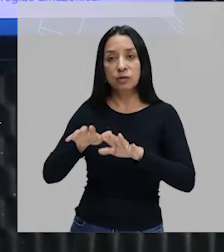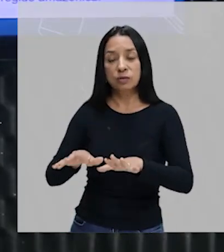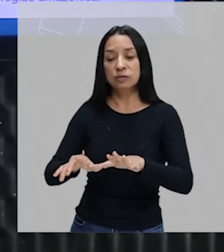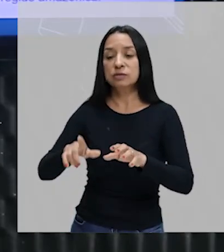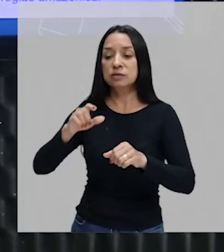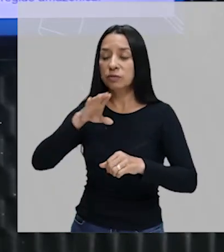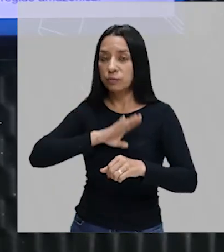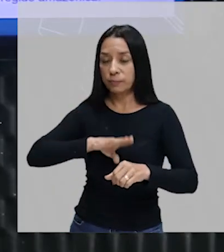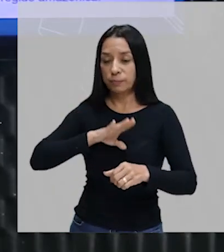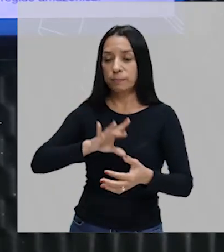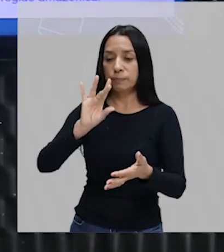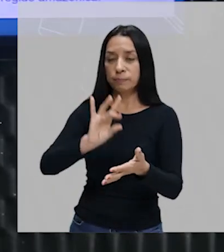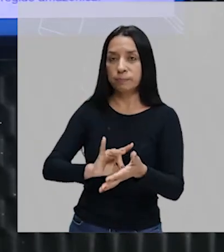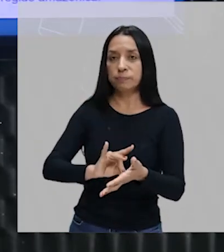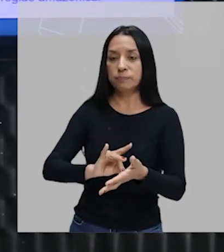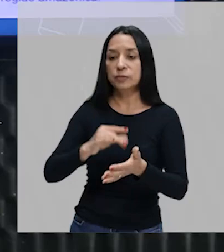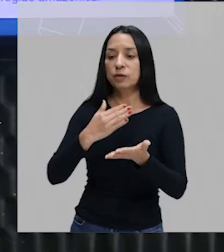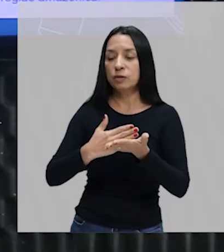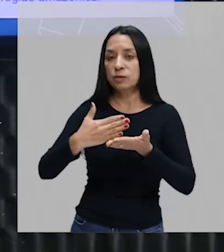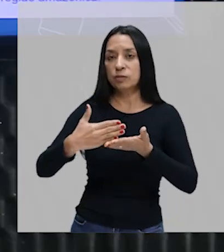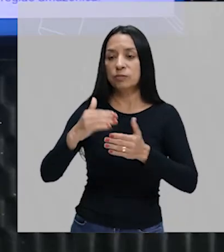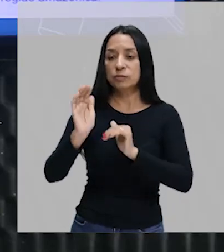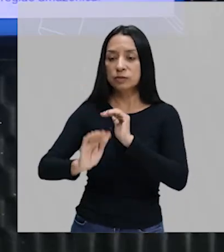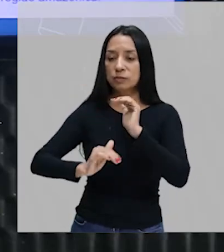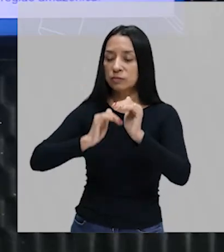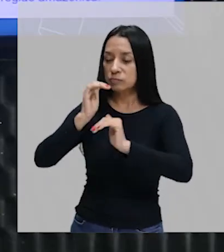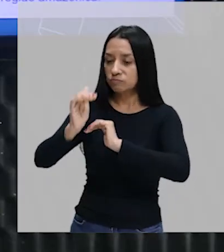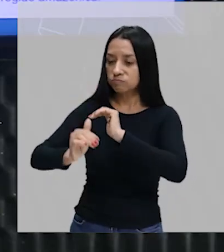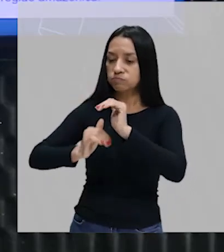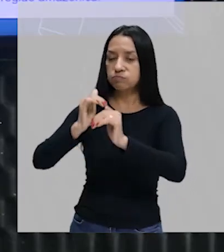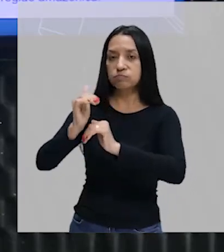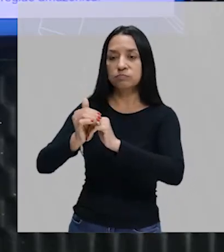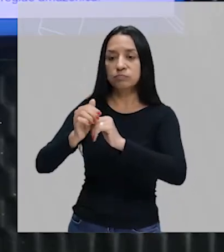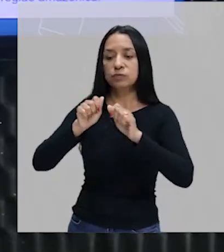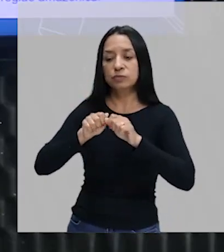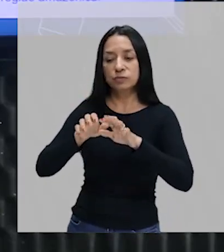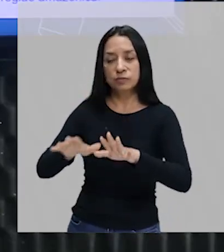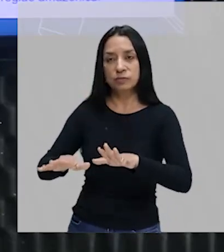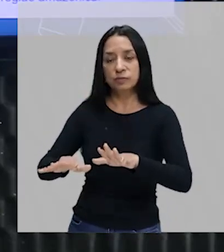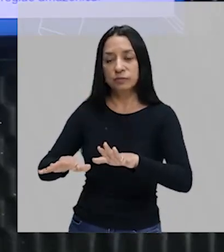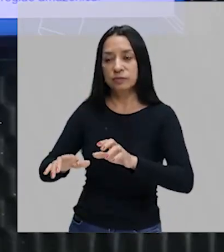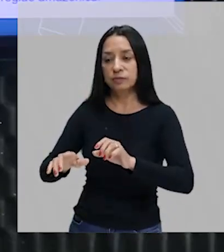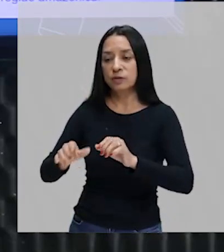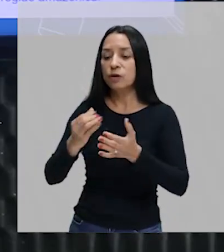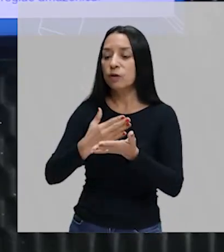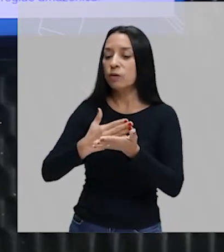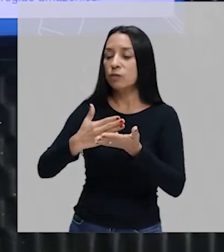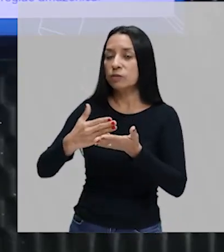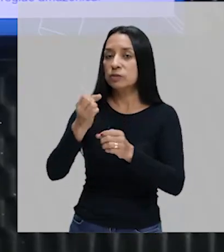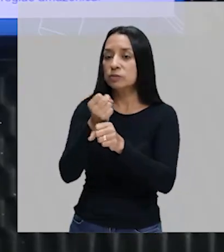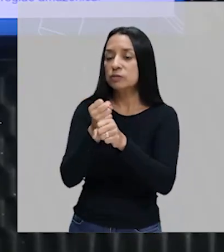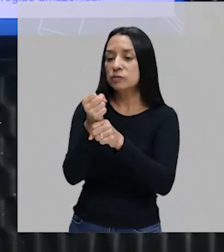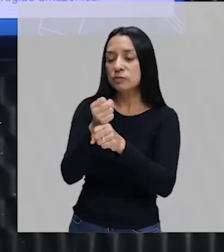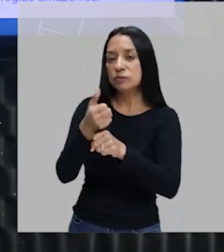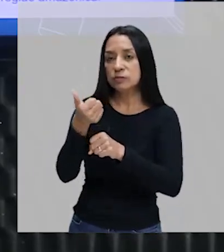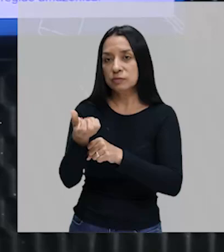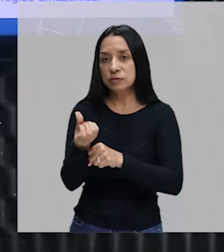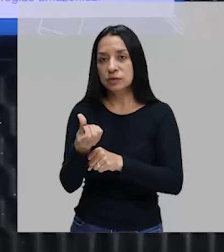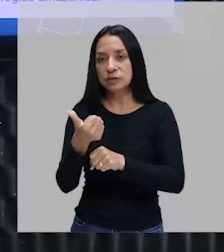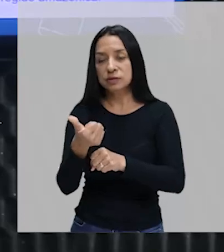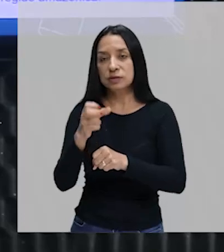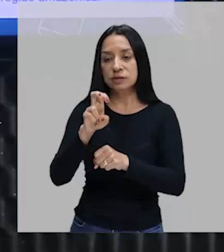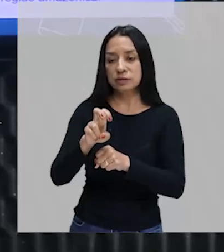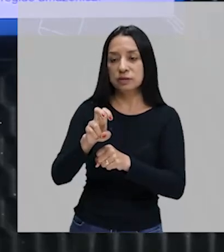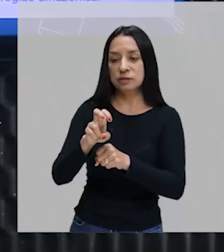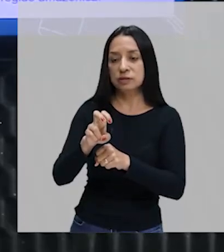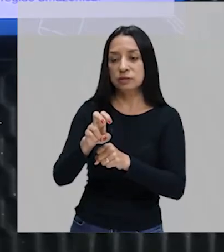fato, ela só vai começar o processo de povoamento ou de ocupação a partir de 1615, a partir da expulsão dos